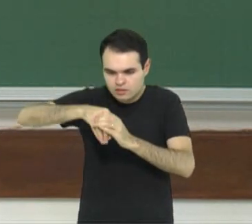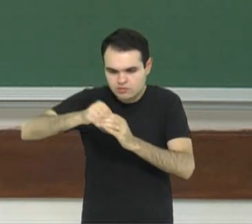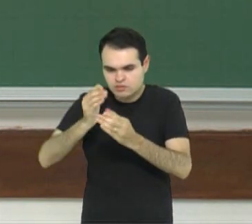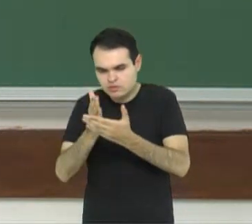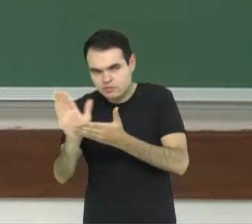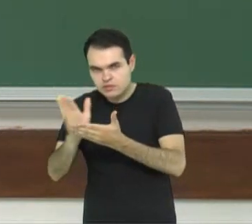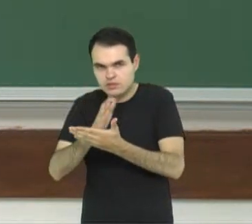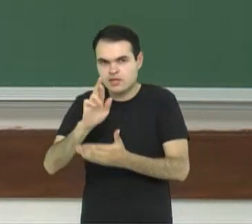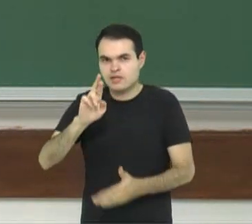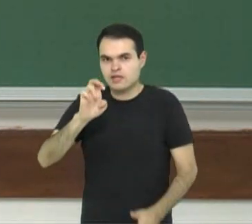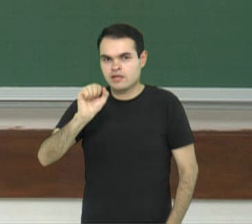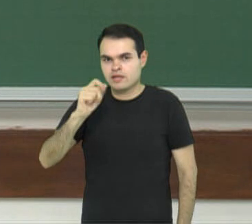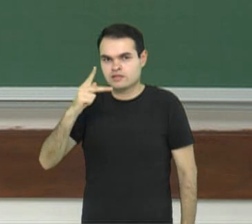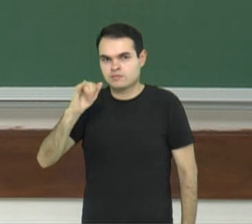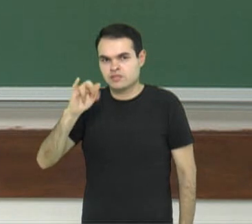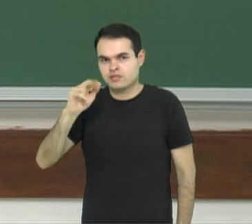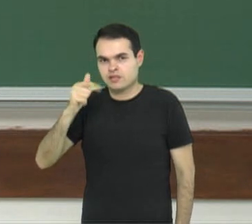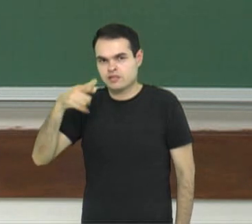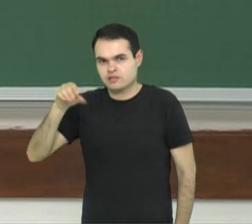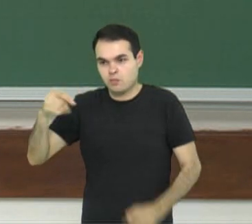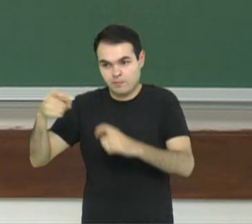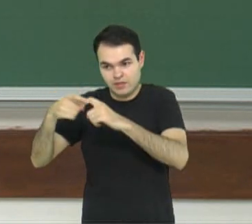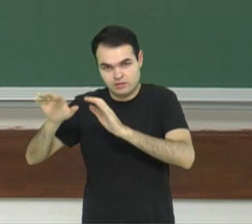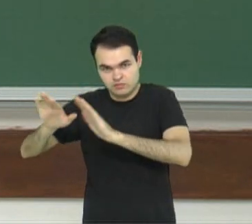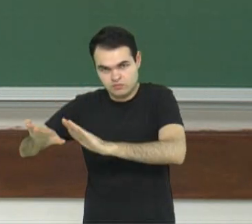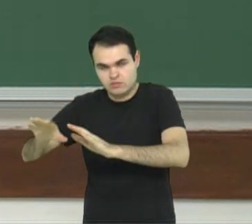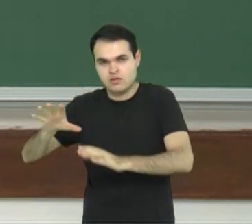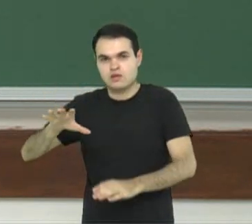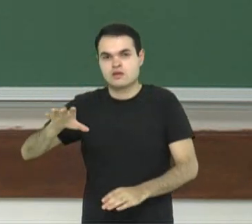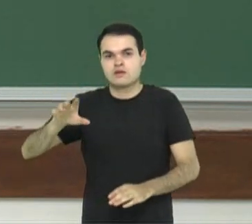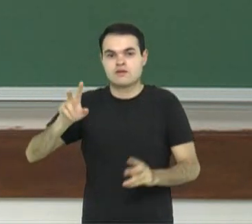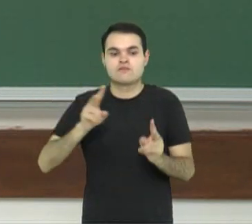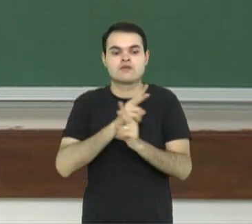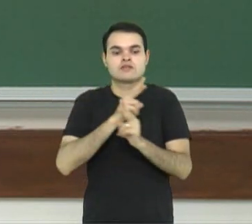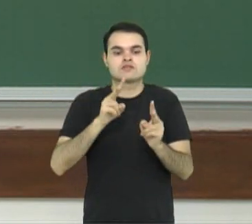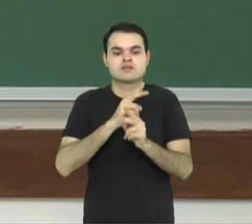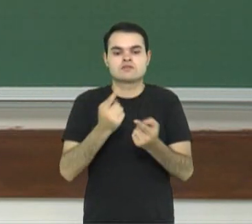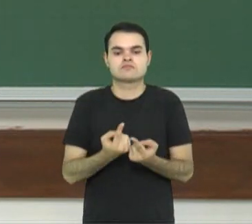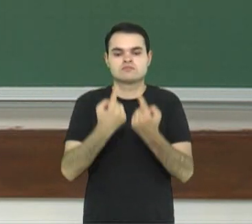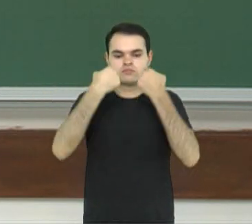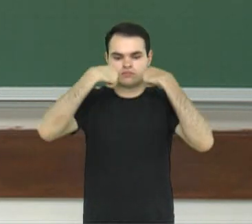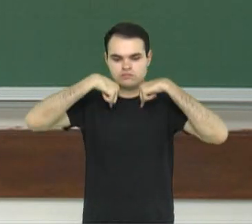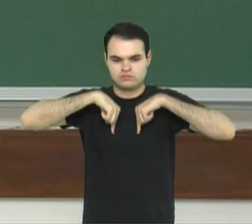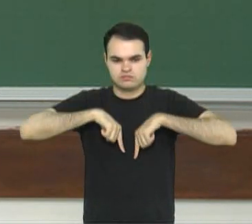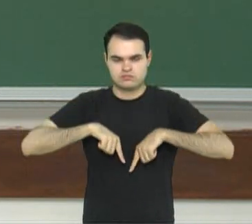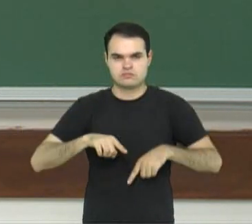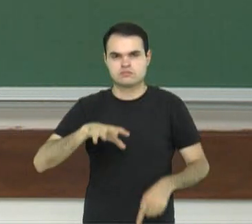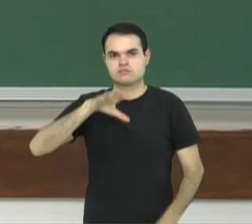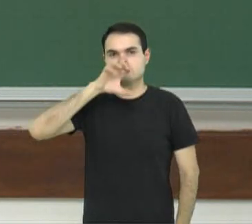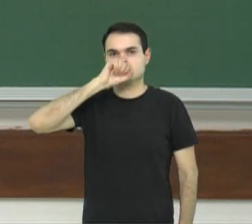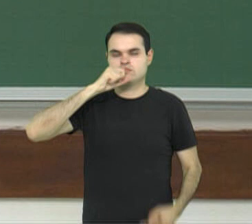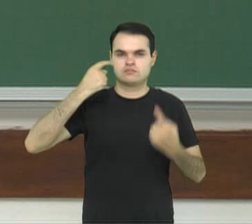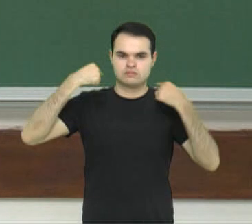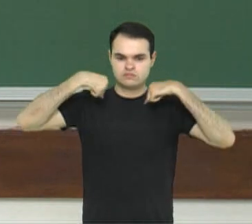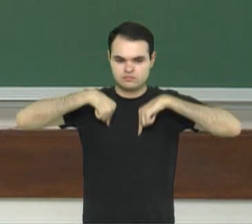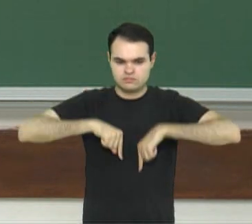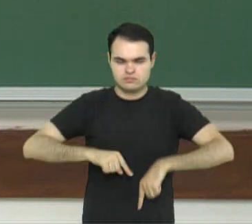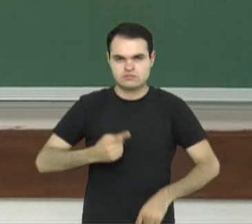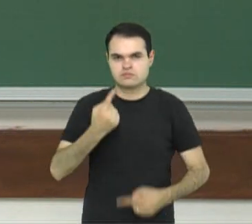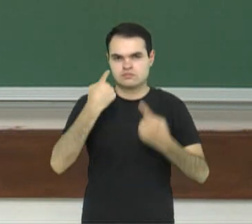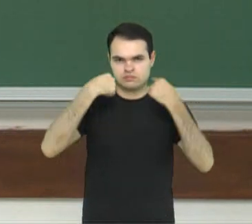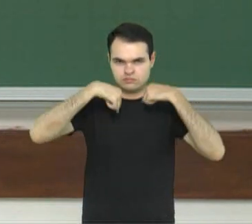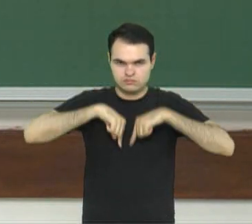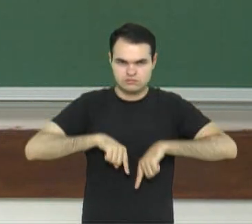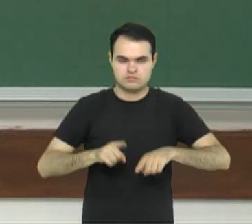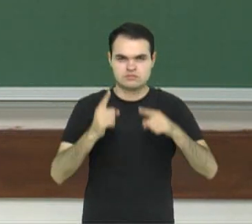a separação de respiração e ventilação. Ventilação é a entrada do ar pelo nosso sistema respiratório. A gente fala muito aí agora no tempo